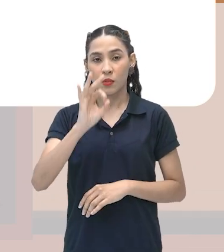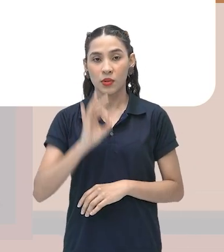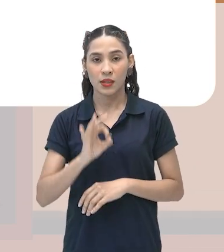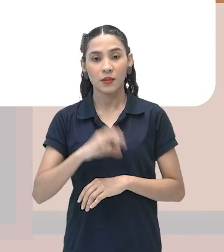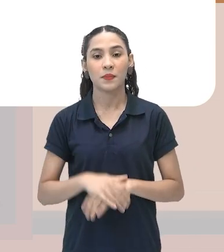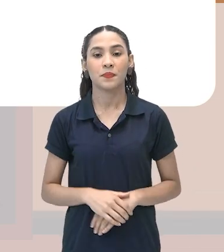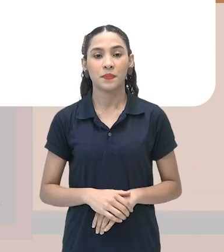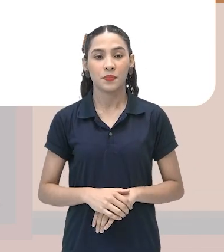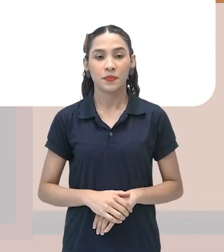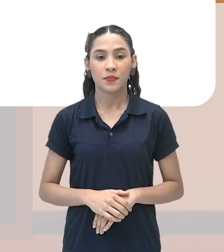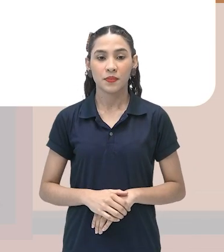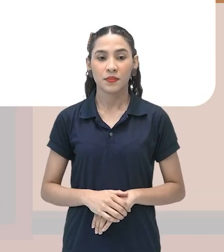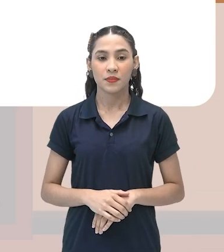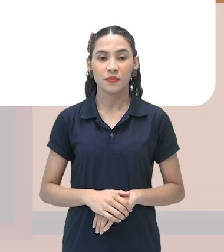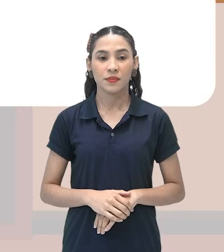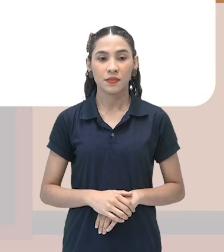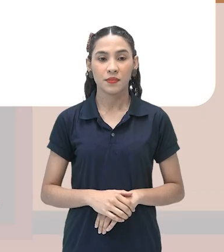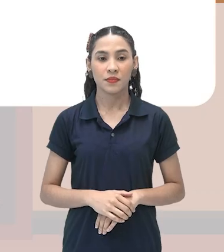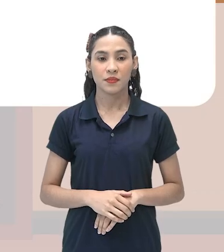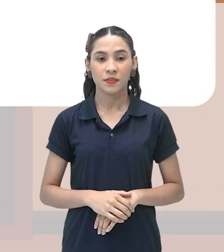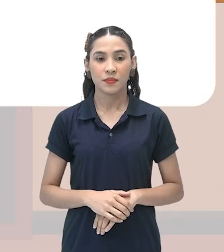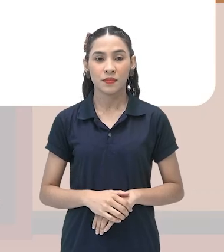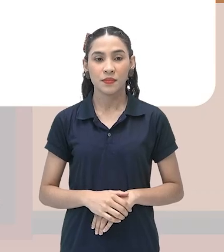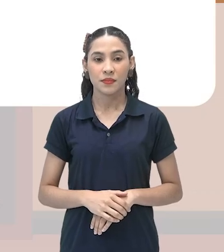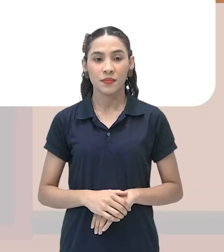de 10%.